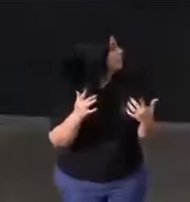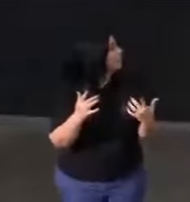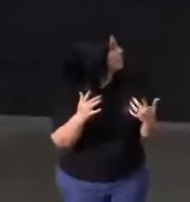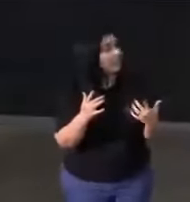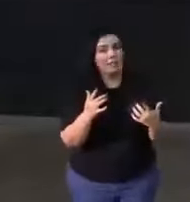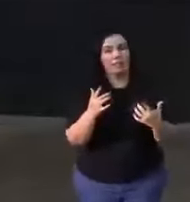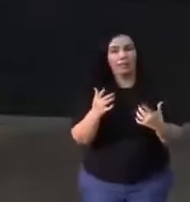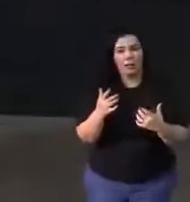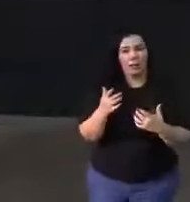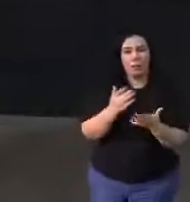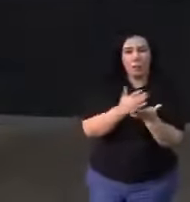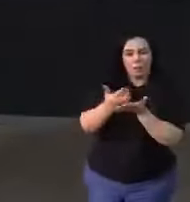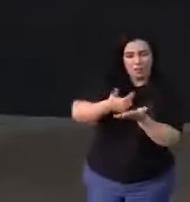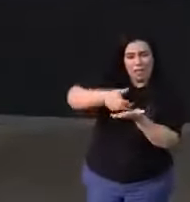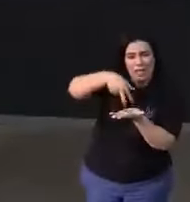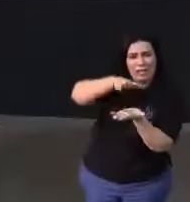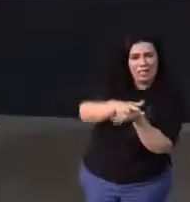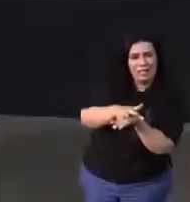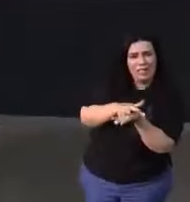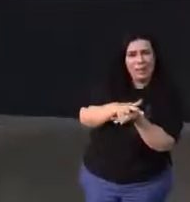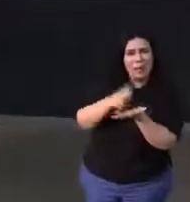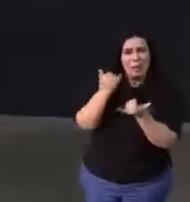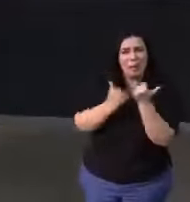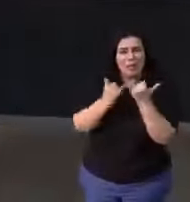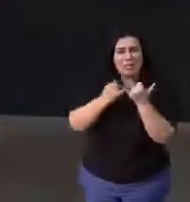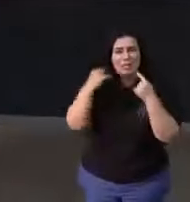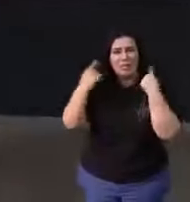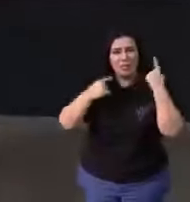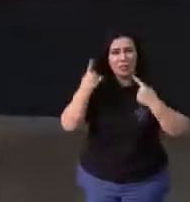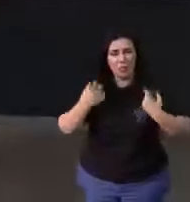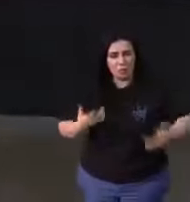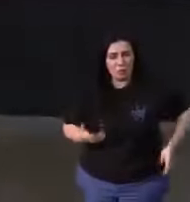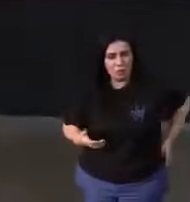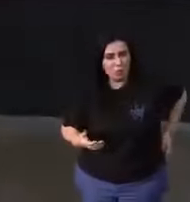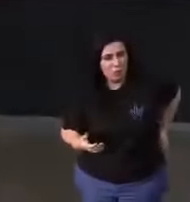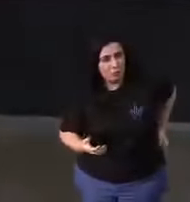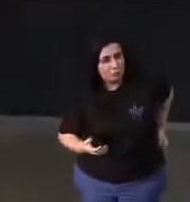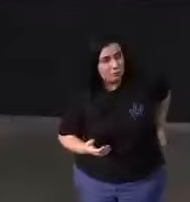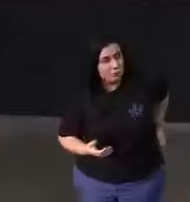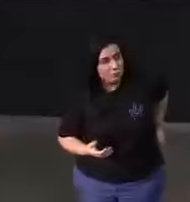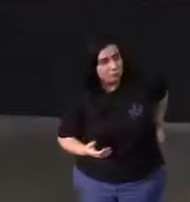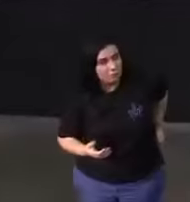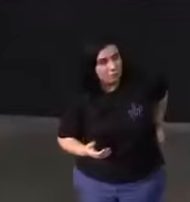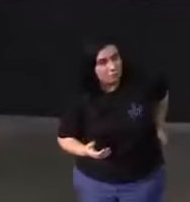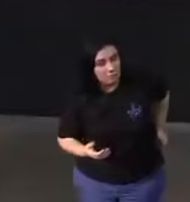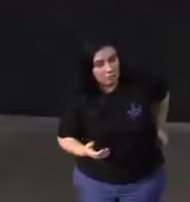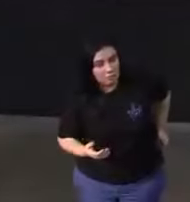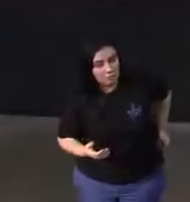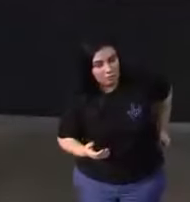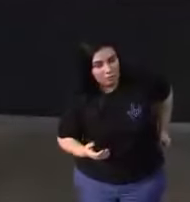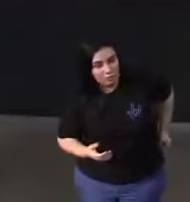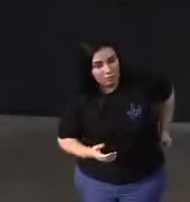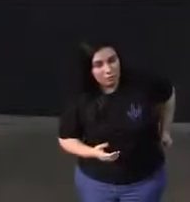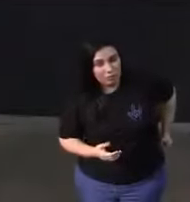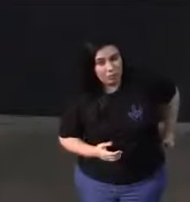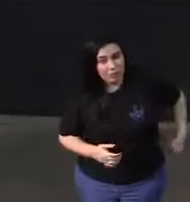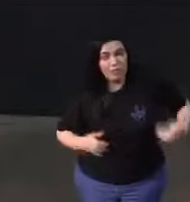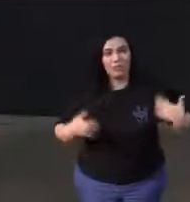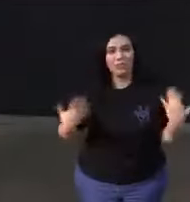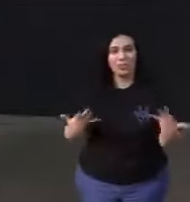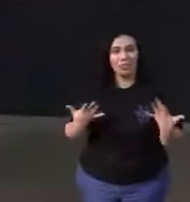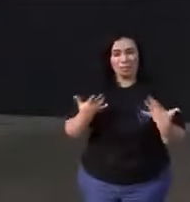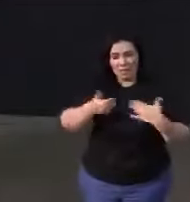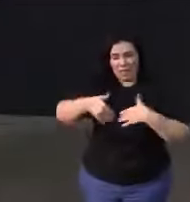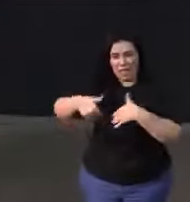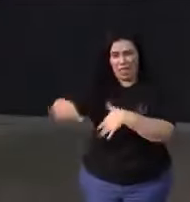ele cai no chão, ele dá uma de doidaraço. É. Aí o rei falou: ih, rapaz, leva esse cara para